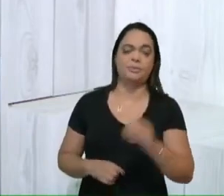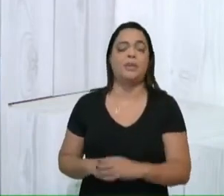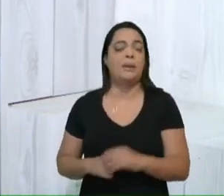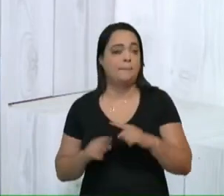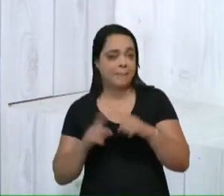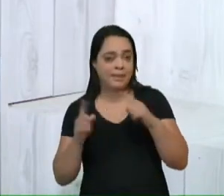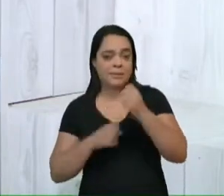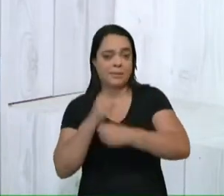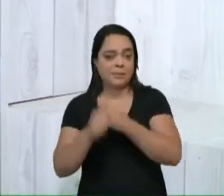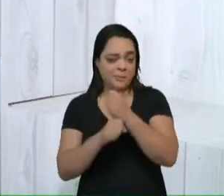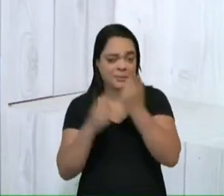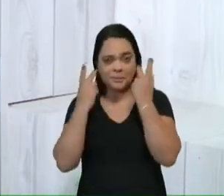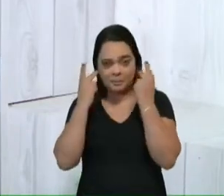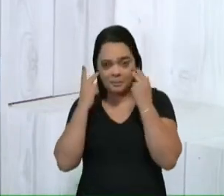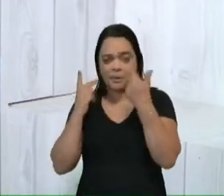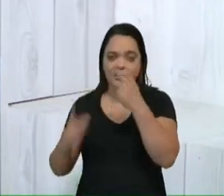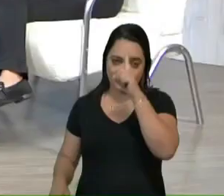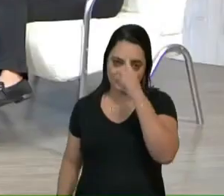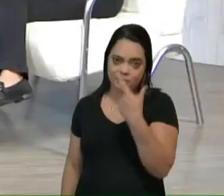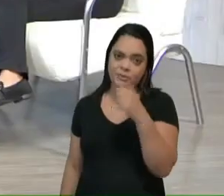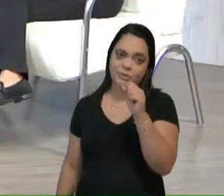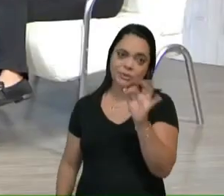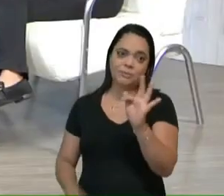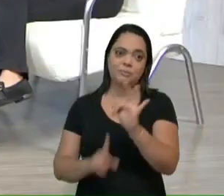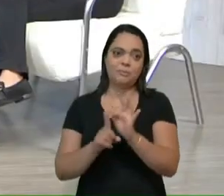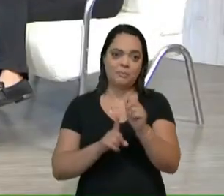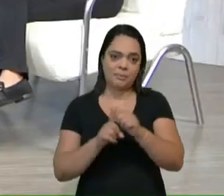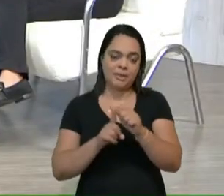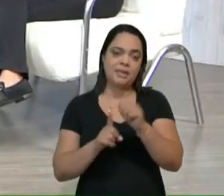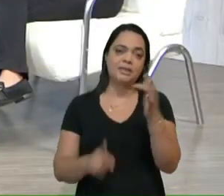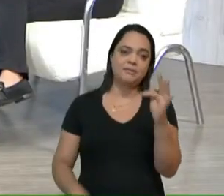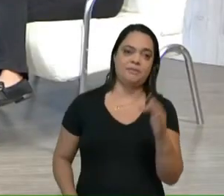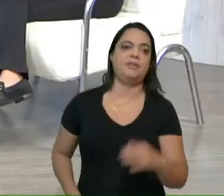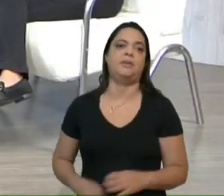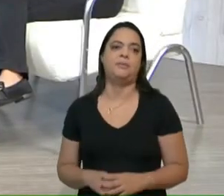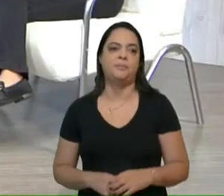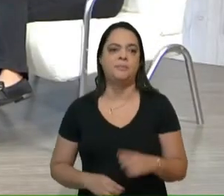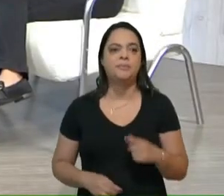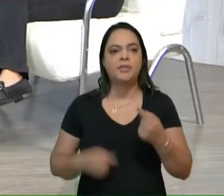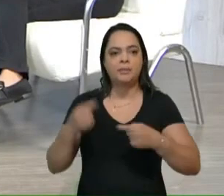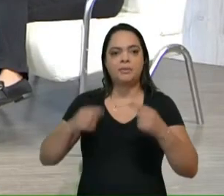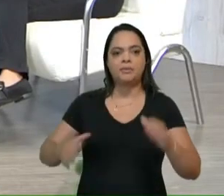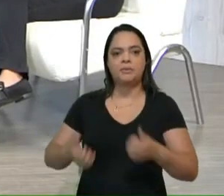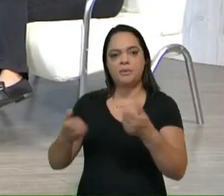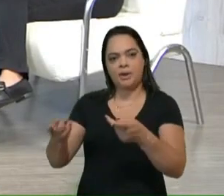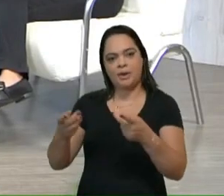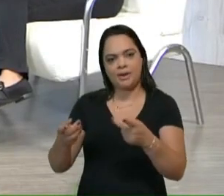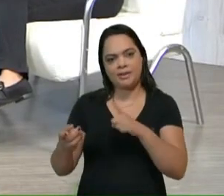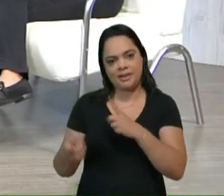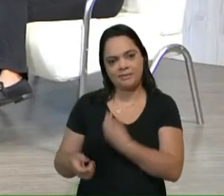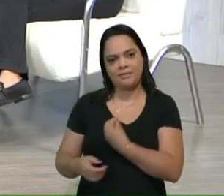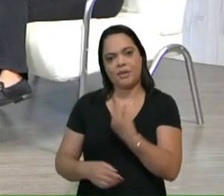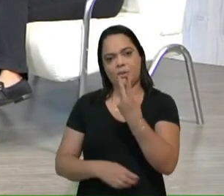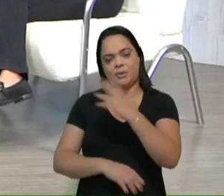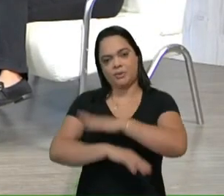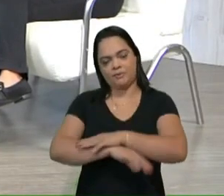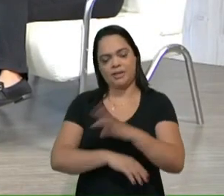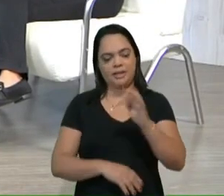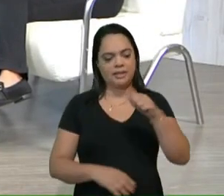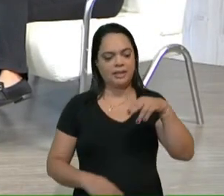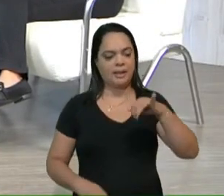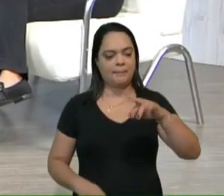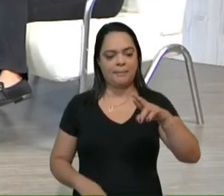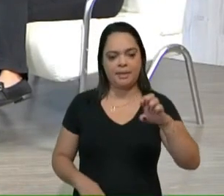Fevereiro e para falar melhor sobre esse assunto a gente recebe aqui as duas convidadas aqui no informativo Uma boa noite para vocês eu recebo a tamir